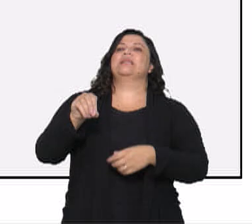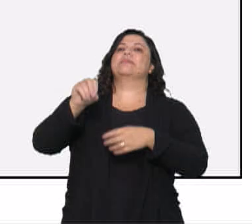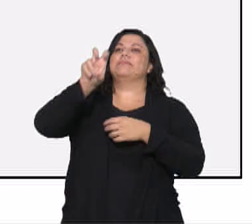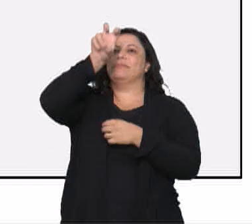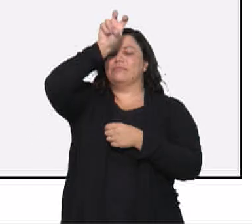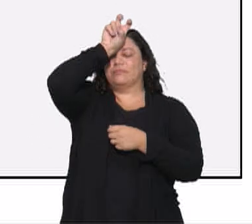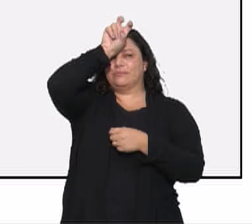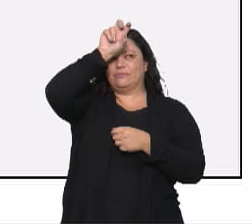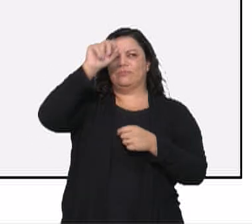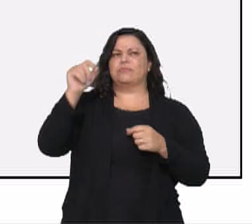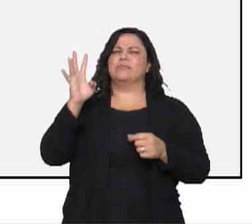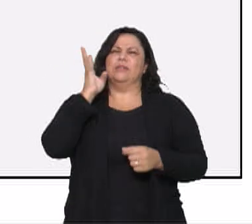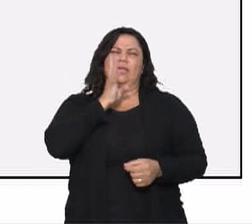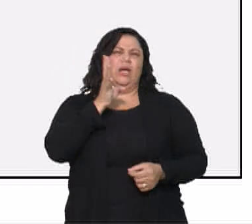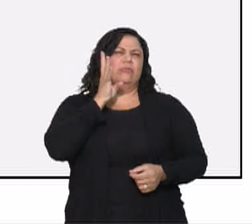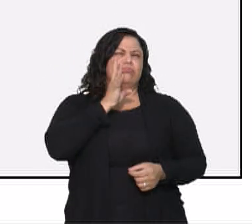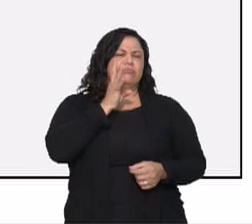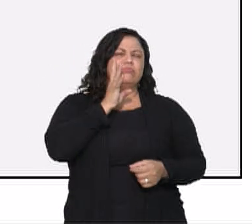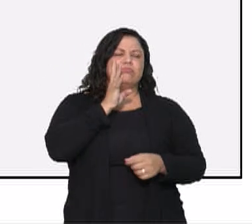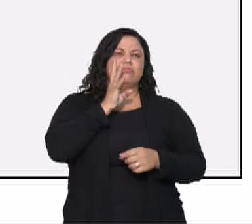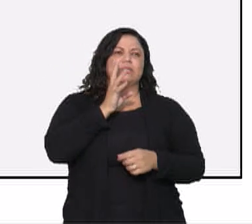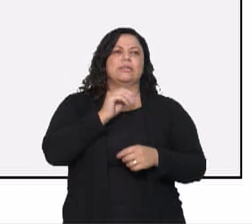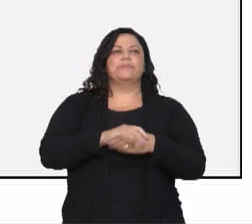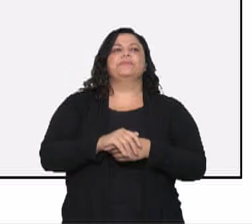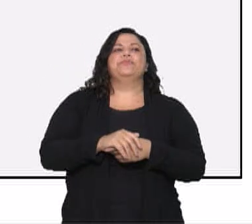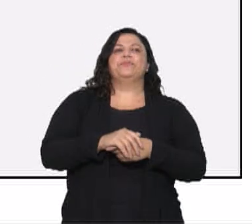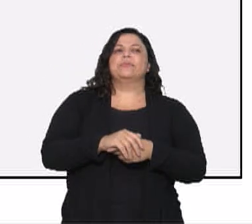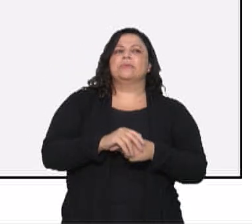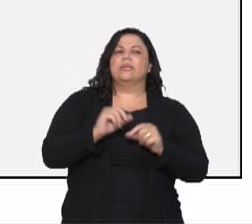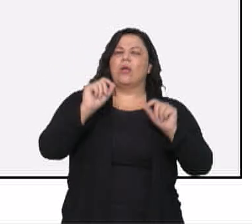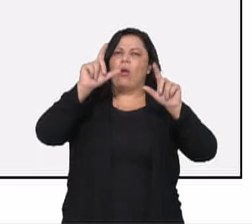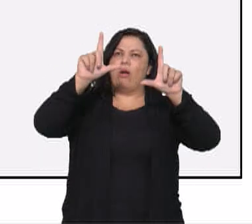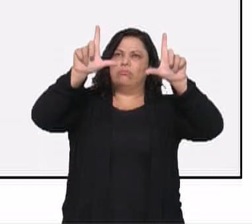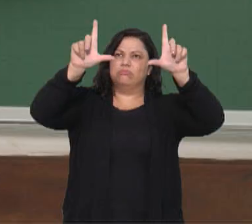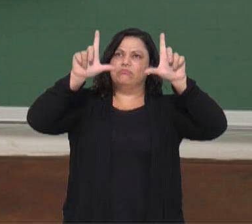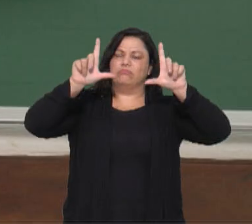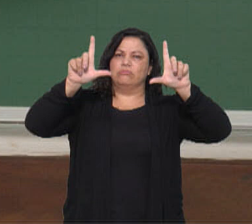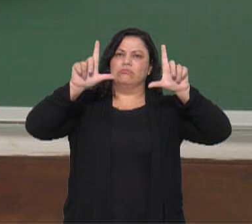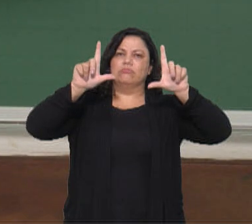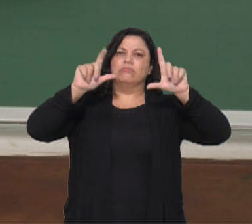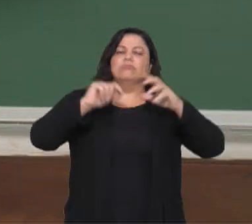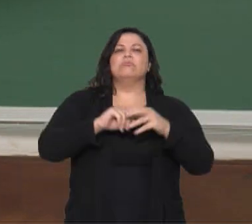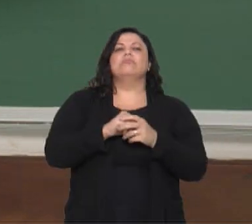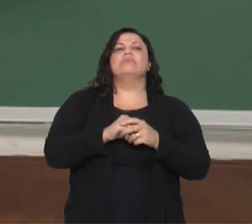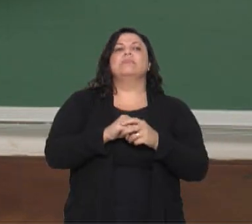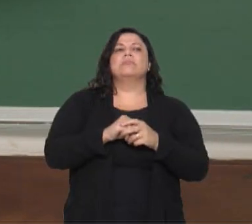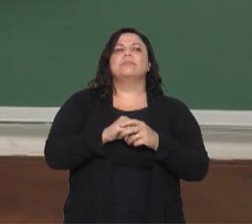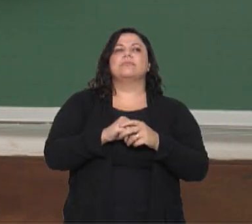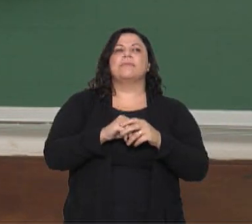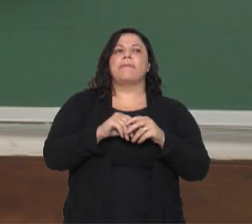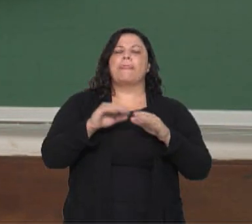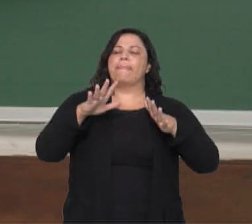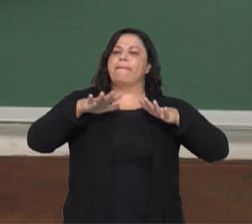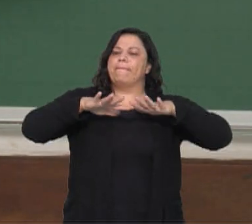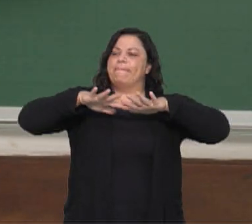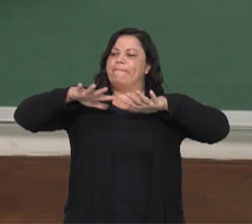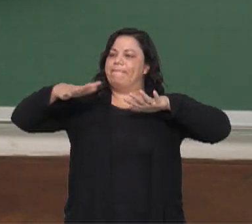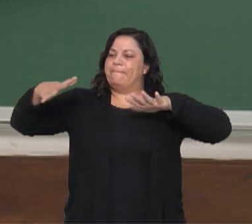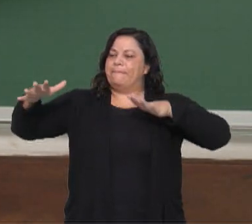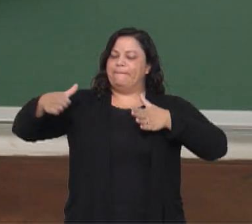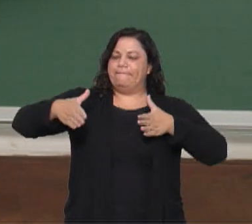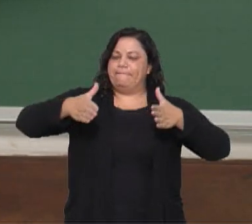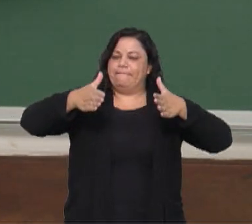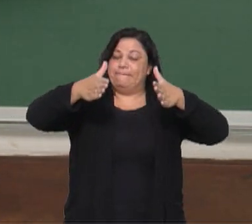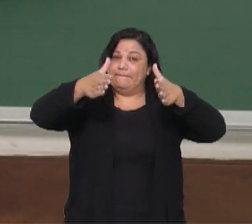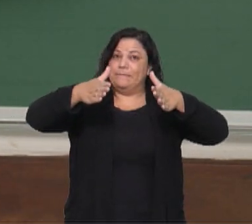essa fotografia que o professor Roberto achou na internet. Em Commons, hein, galera? Sempre. Agricultura aqui e pasto, como é uma foto